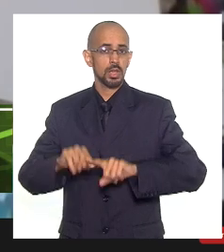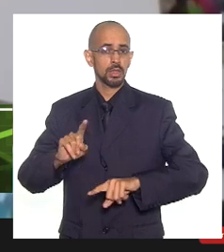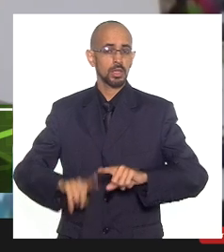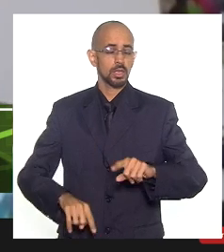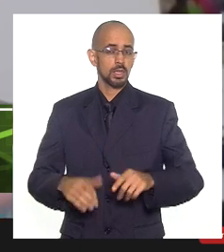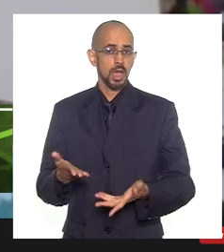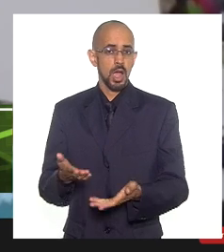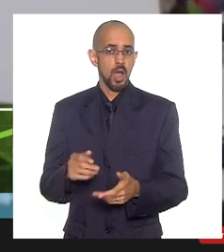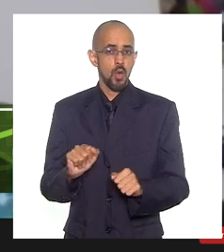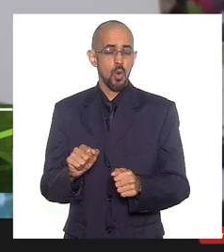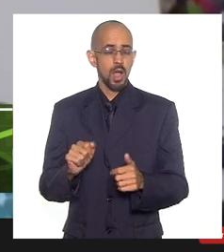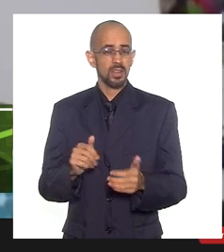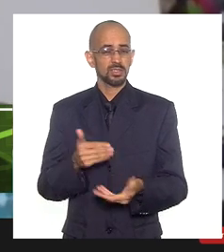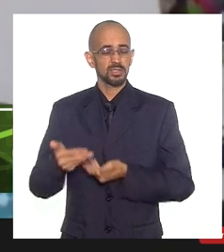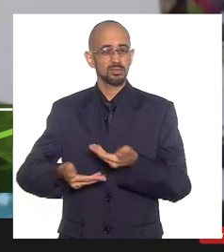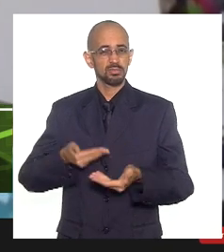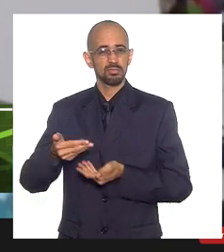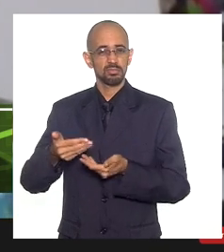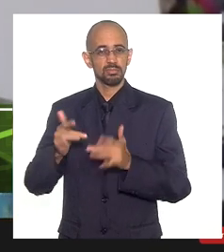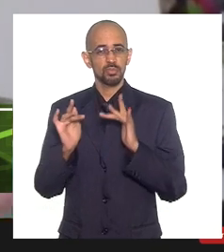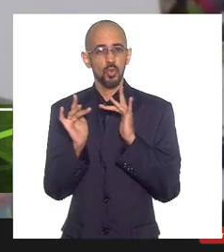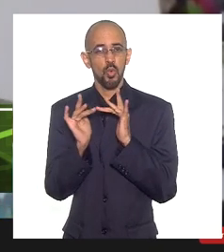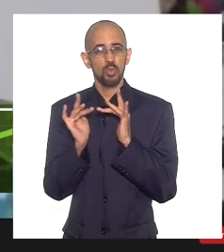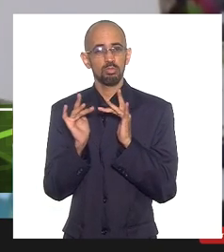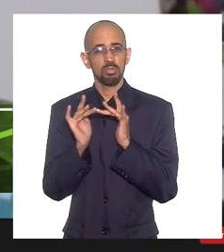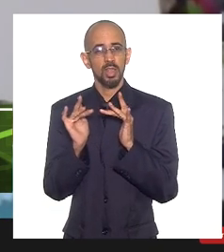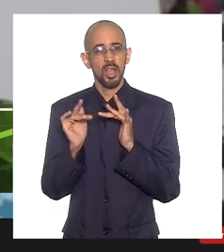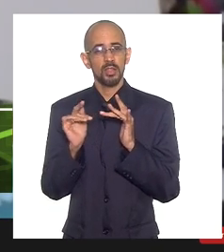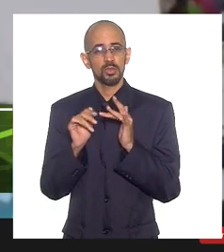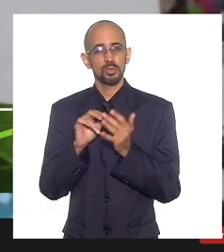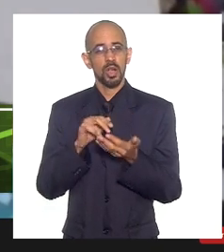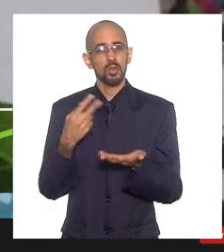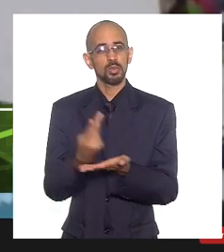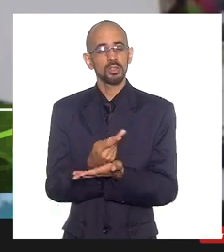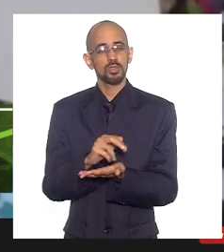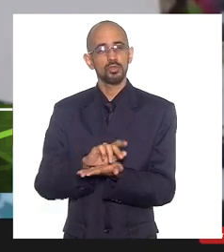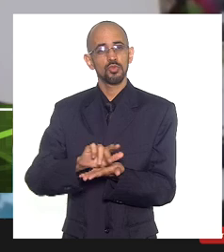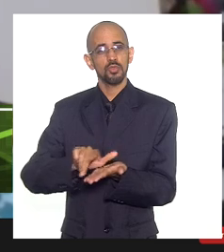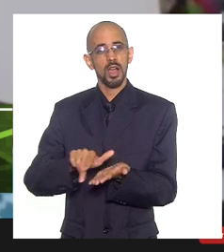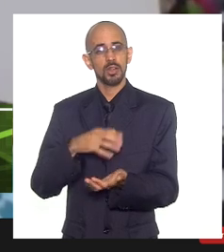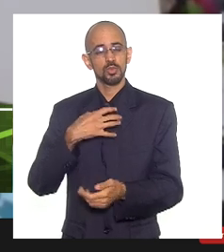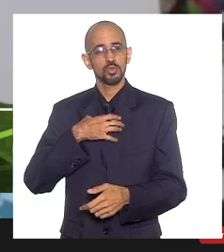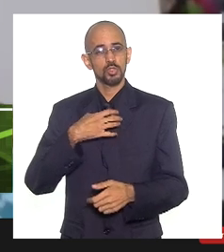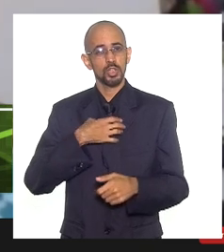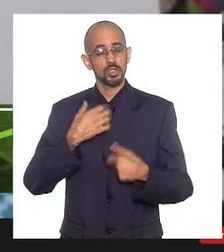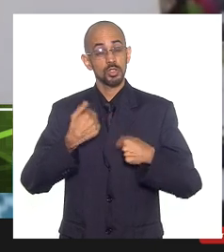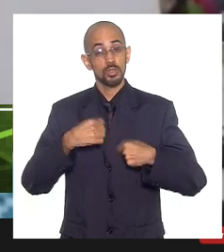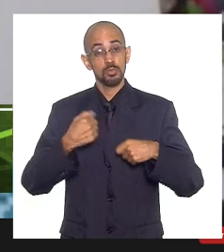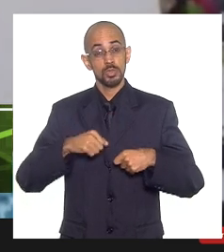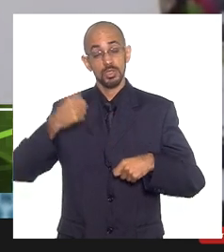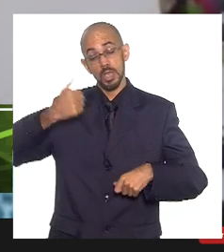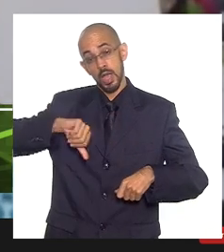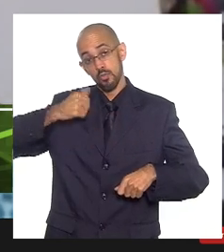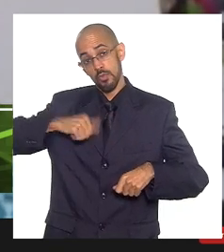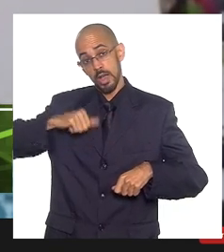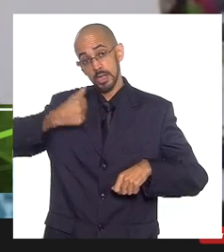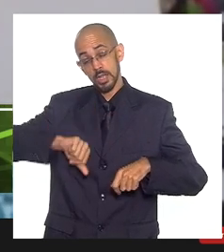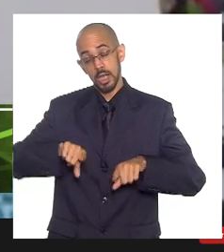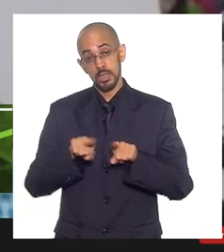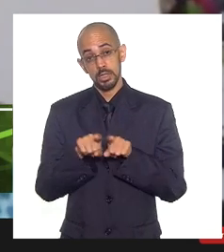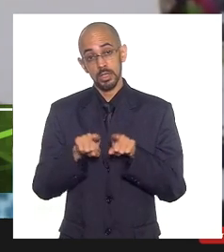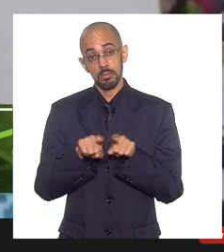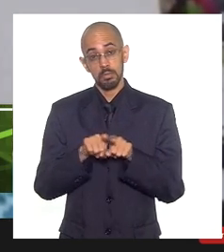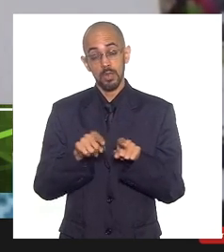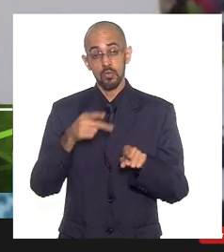interações se deram de maneira muito variada e a gente precisa mapear inventariar isso e avaliar e dizer